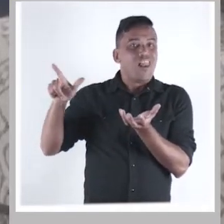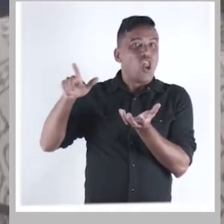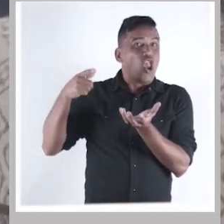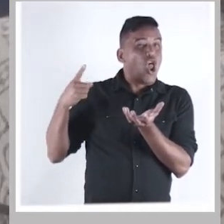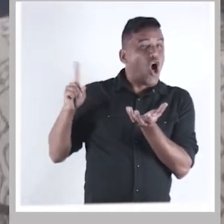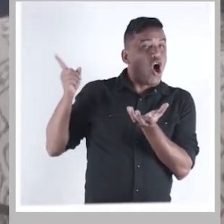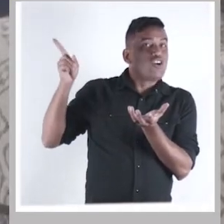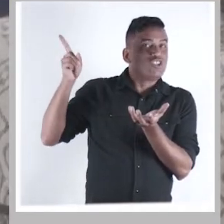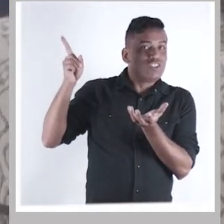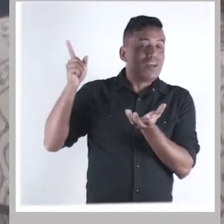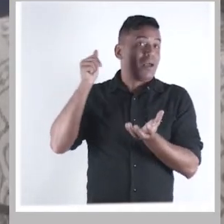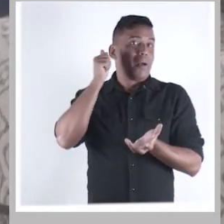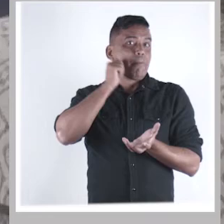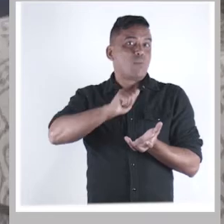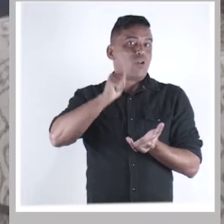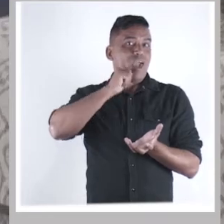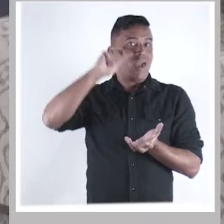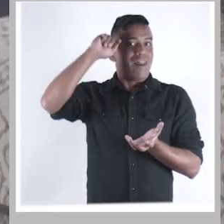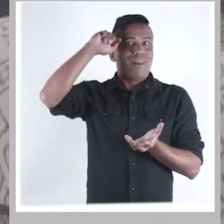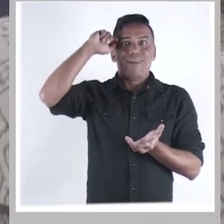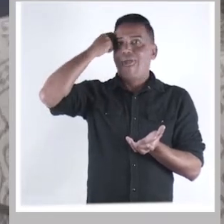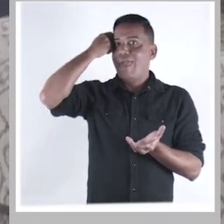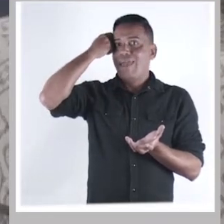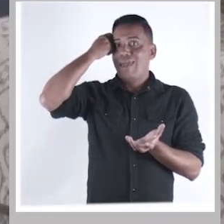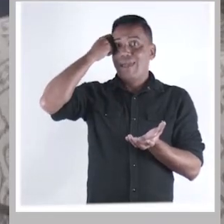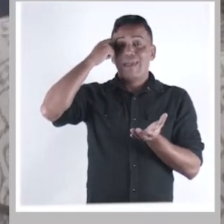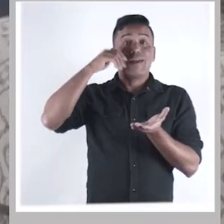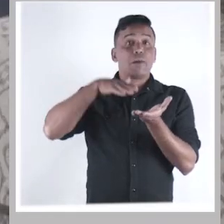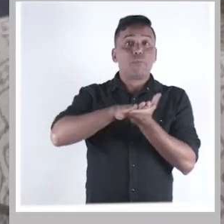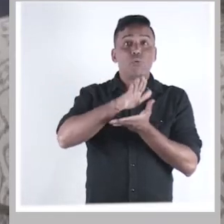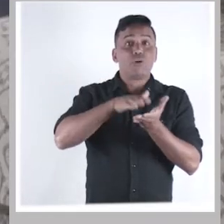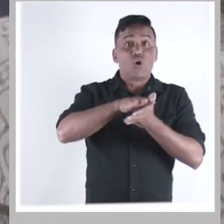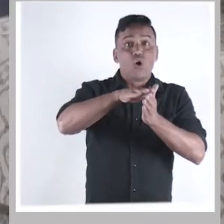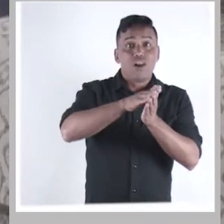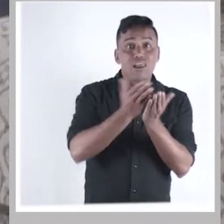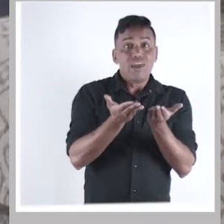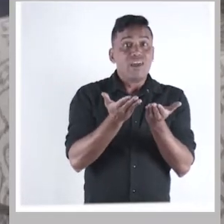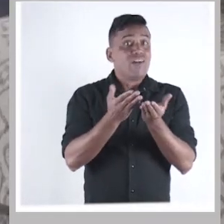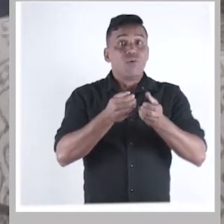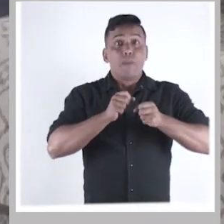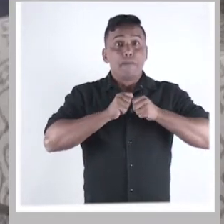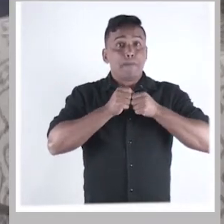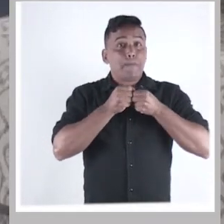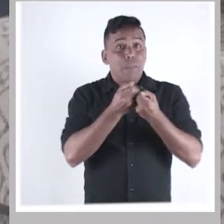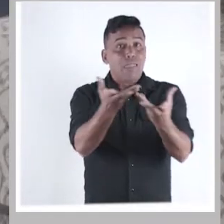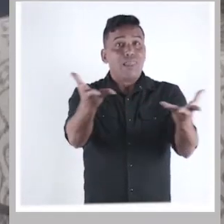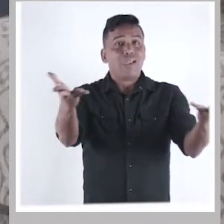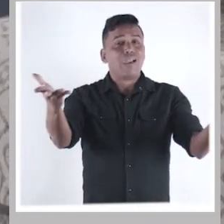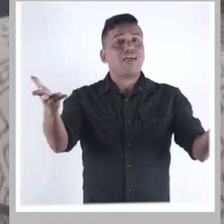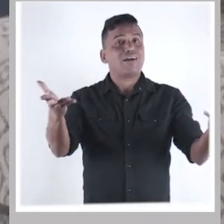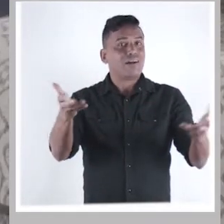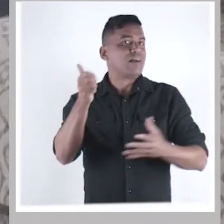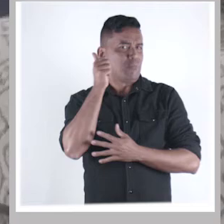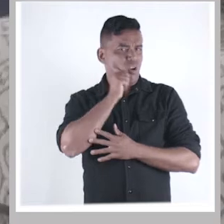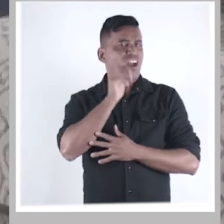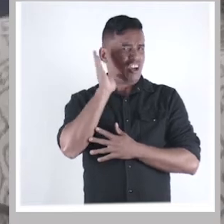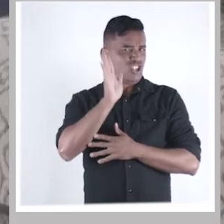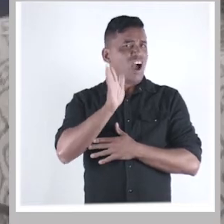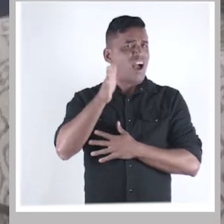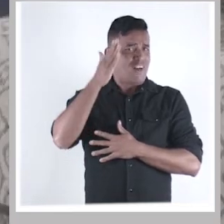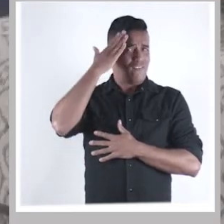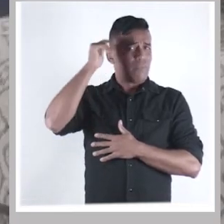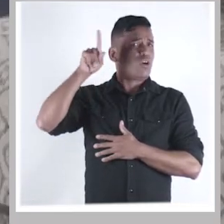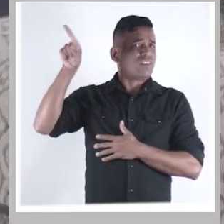empregada doméstica como ela, e que tinha publicado um livro que virou best-seller. E a Françoise Egat já